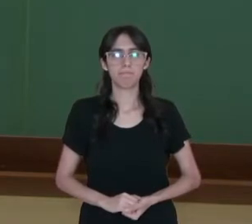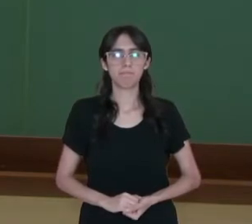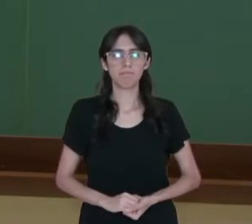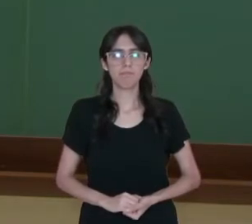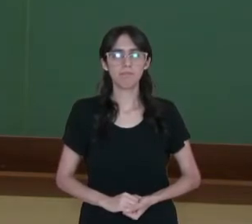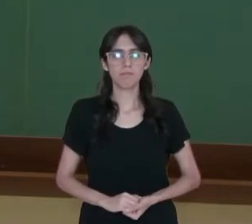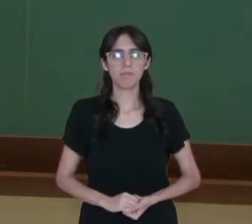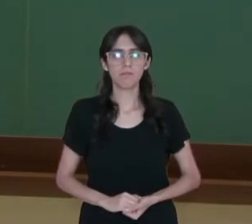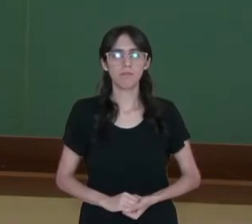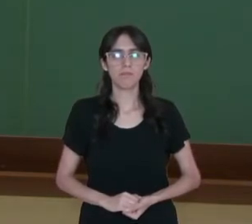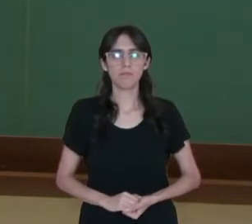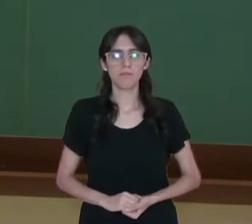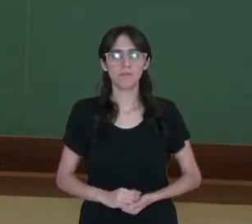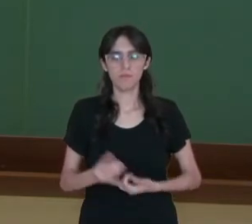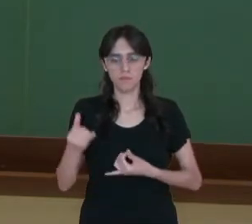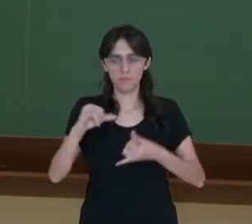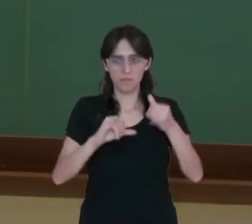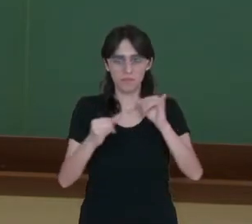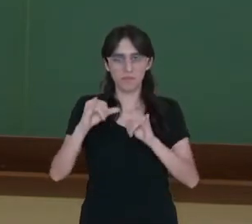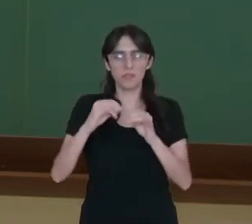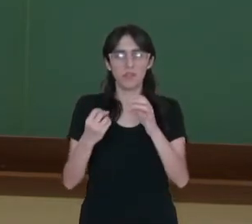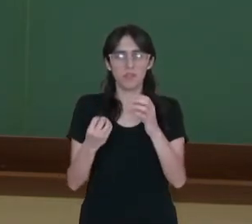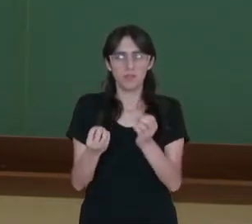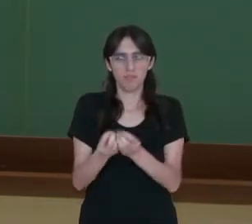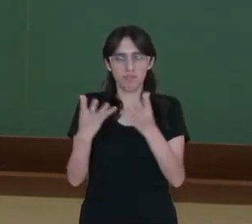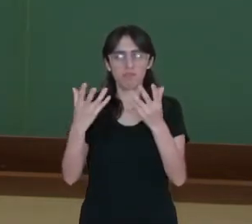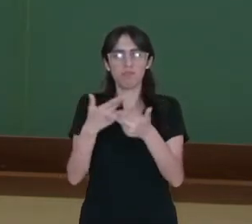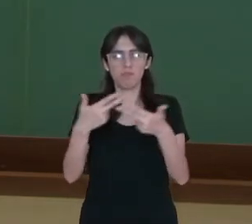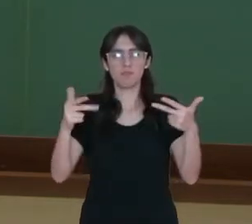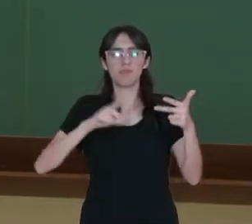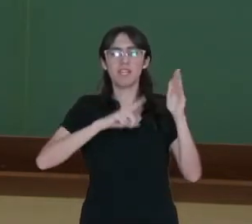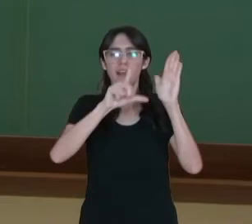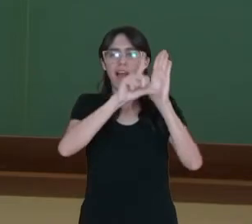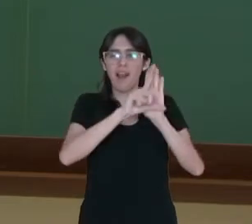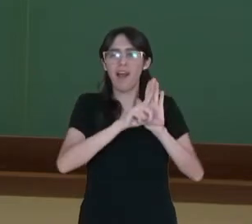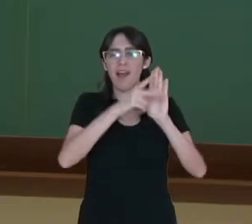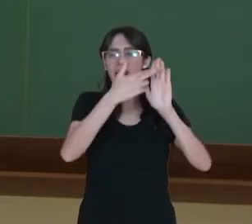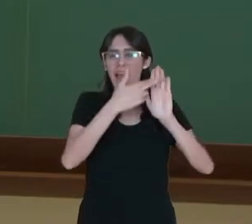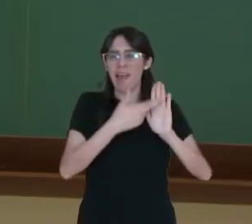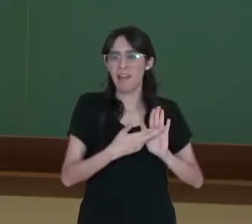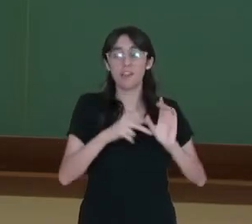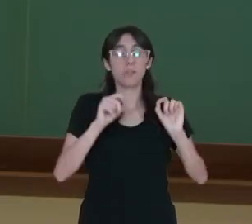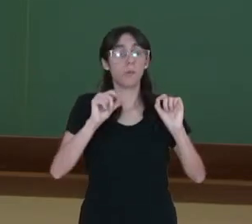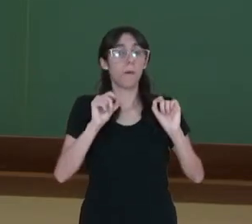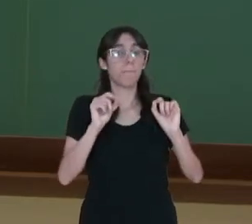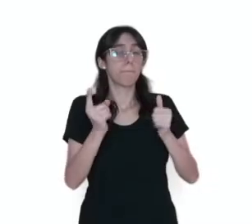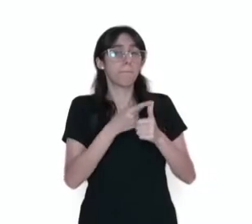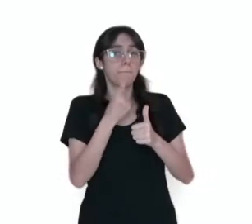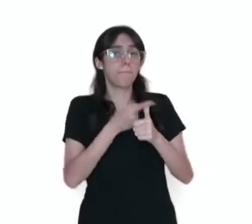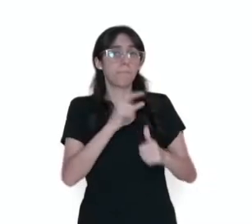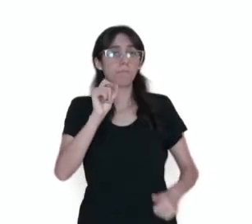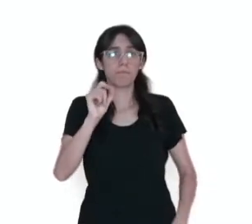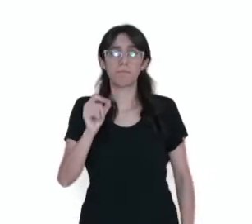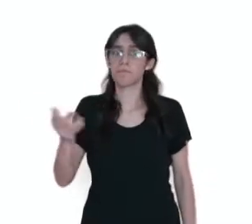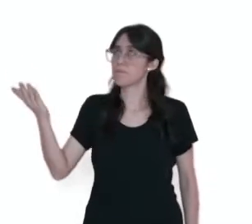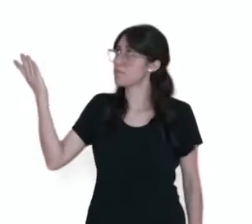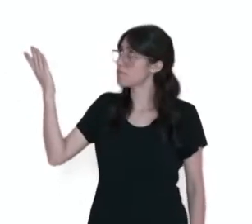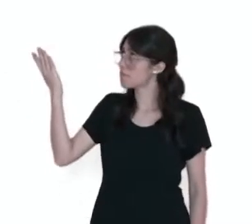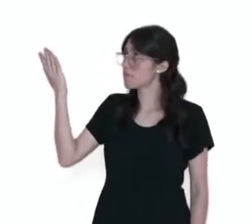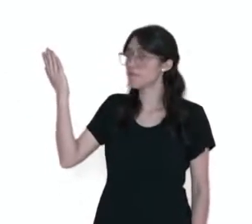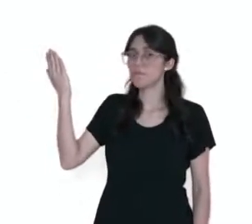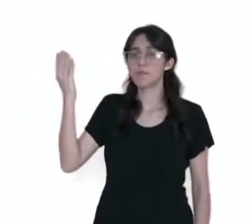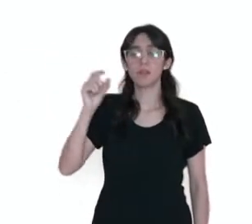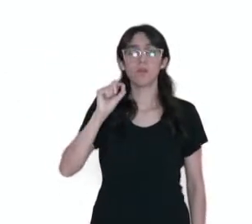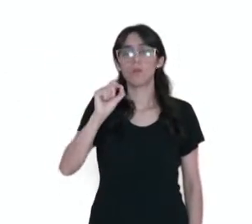O contexto das reações químicas, as leis que regem as reações químicas, temos como primeira delas a lei da conservação das massas,